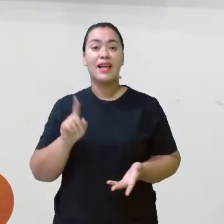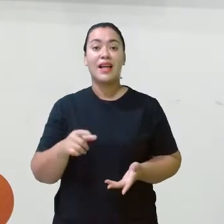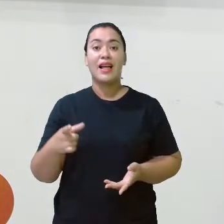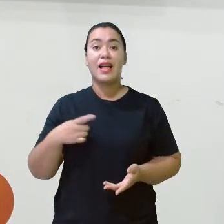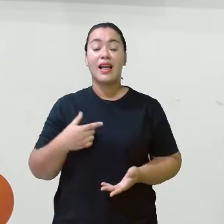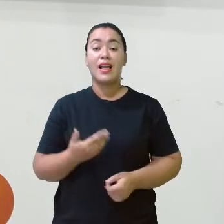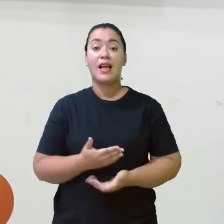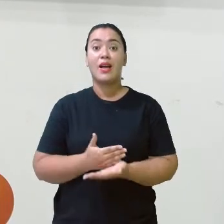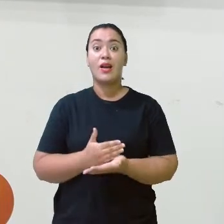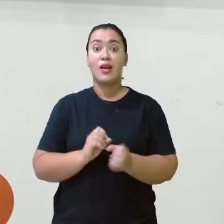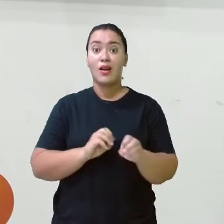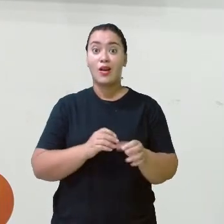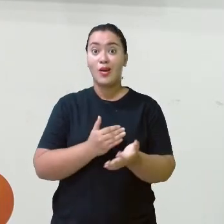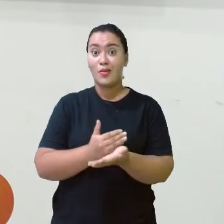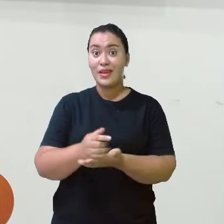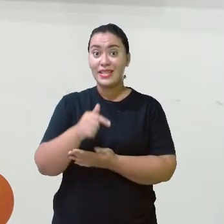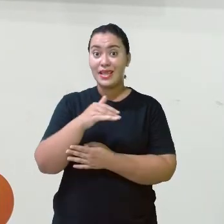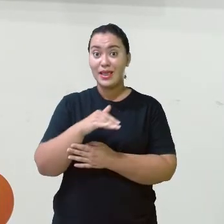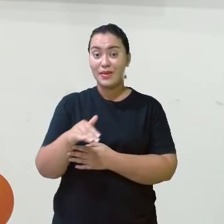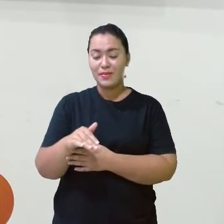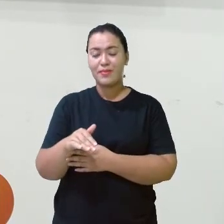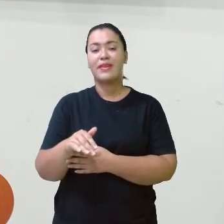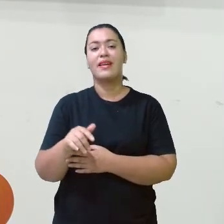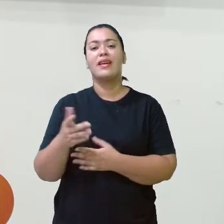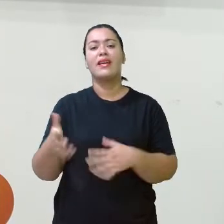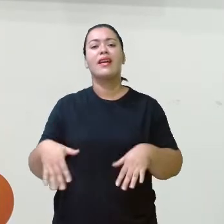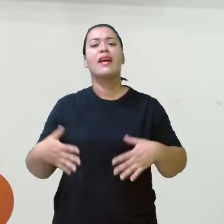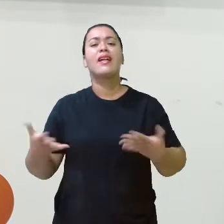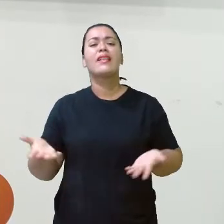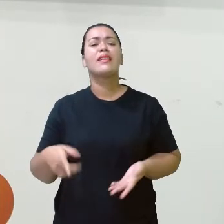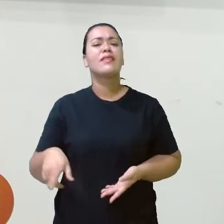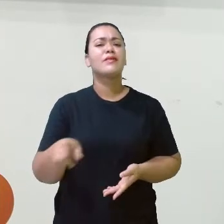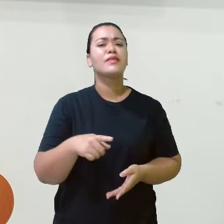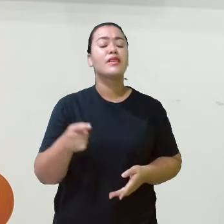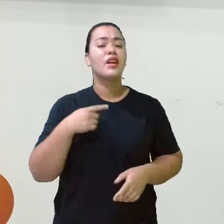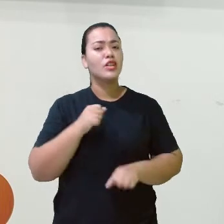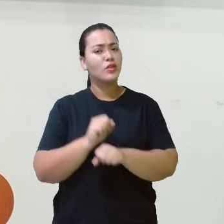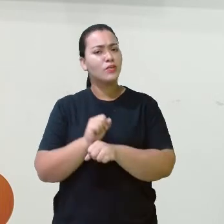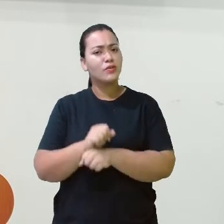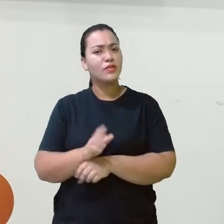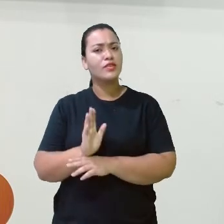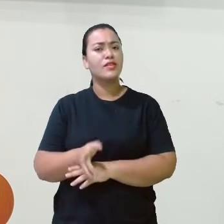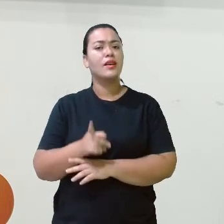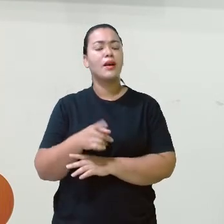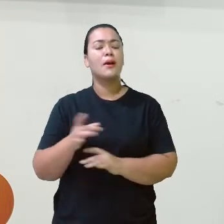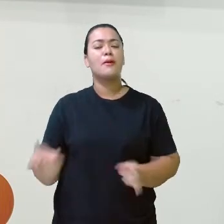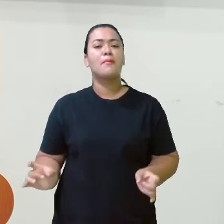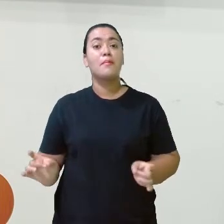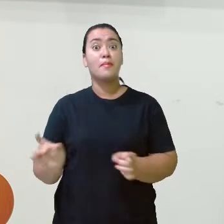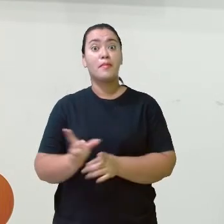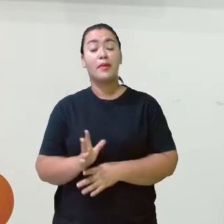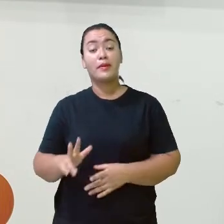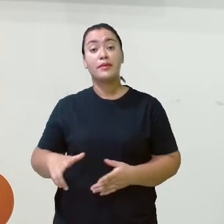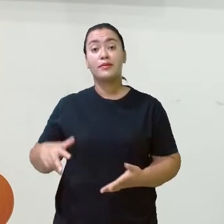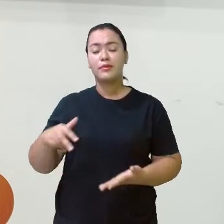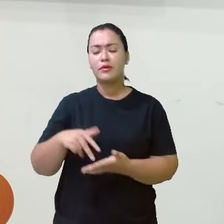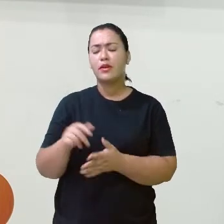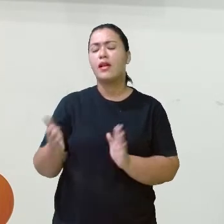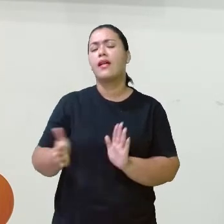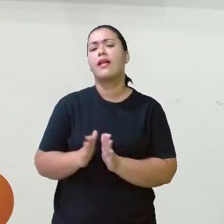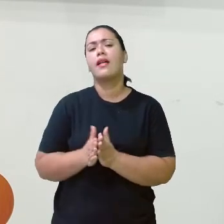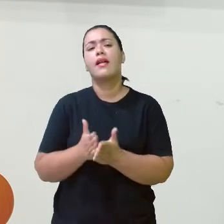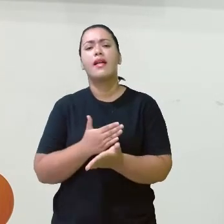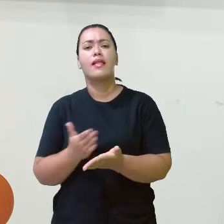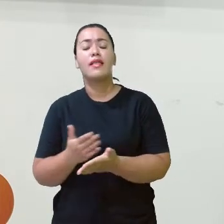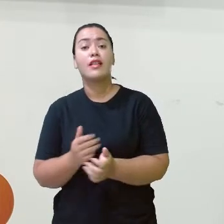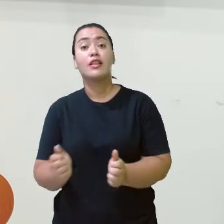às 7h30, está começando agora. Cadê vocês? Eu espero que já estejam aí prontos, apostos, caderninhos junto,